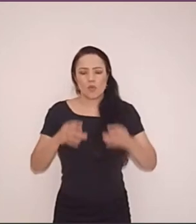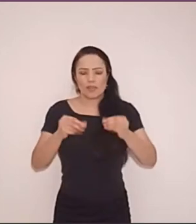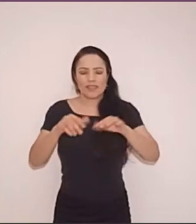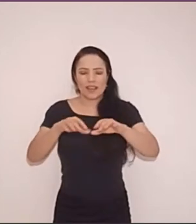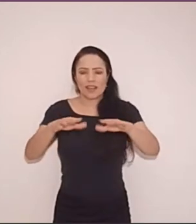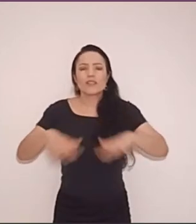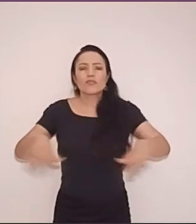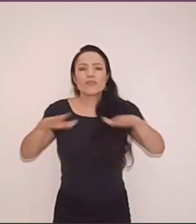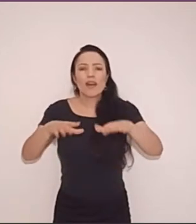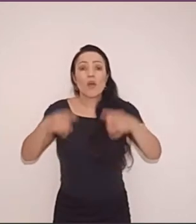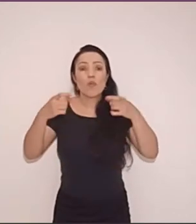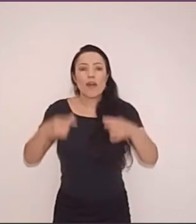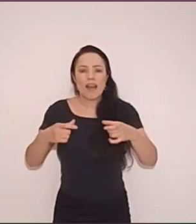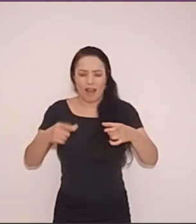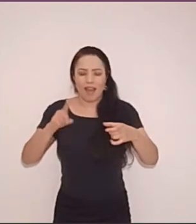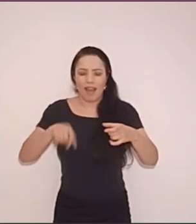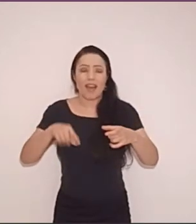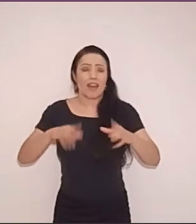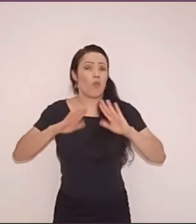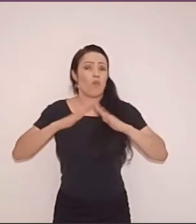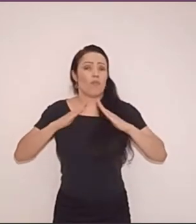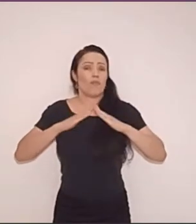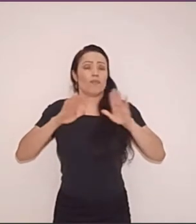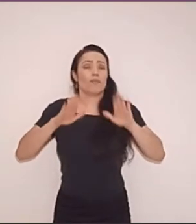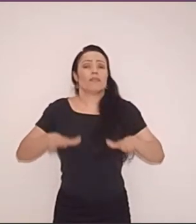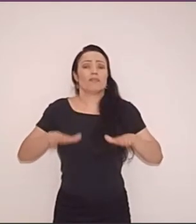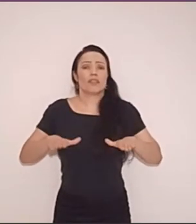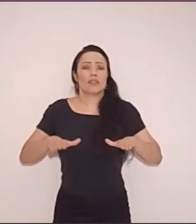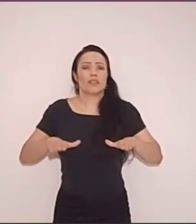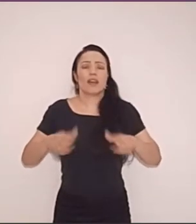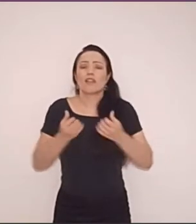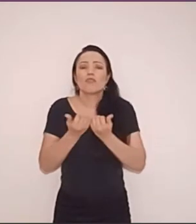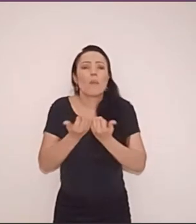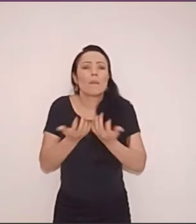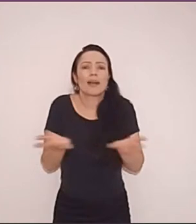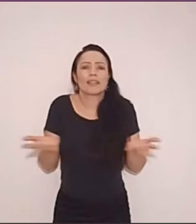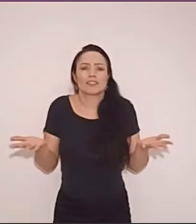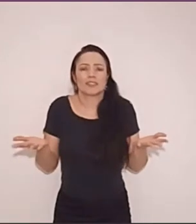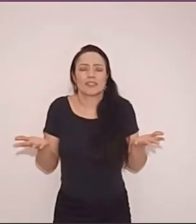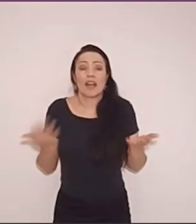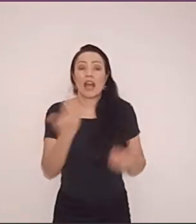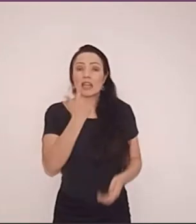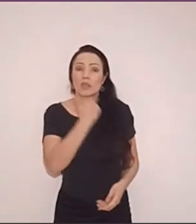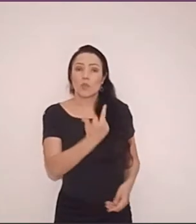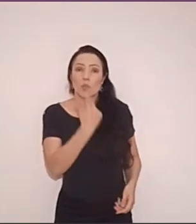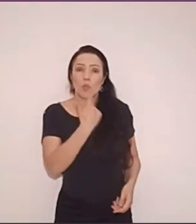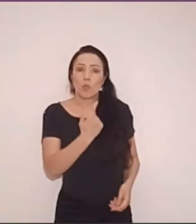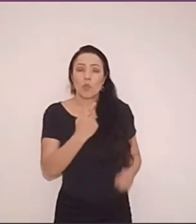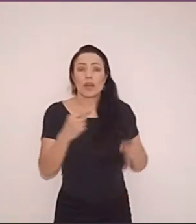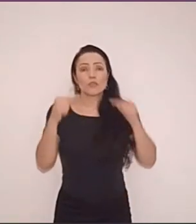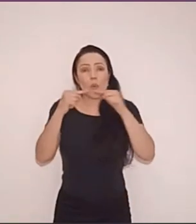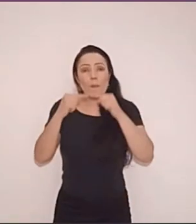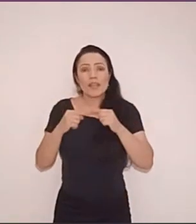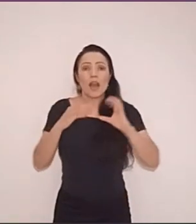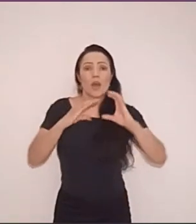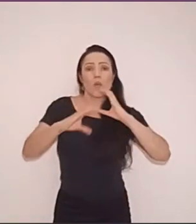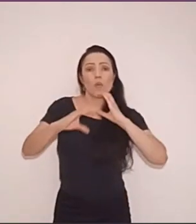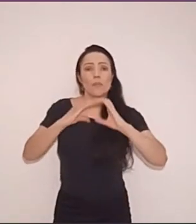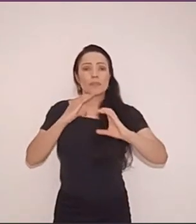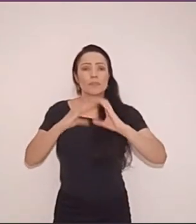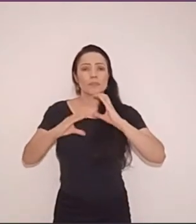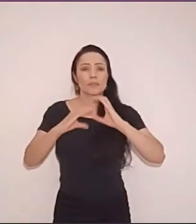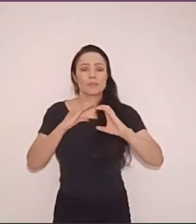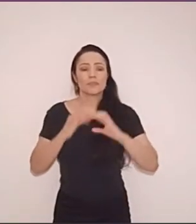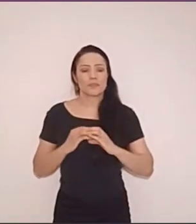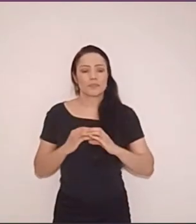para um lugar que a gente acredita que a gente compartilha a linguagem entre a publicação fico mas